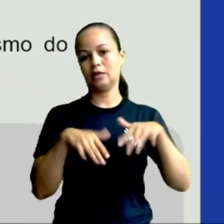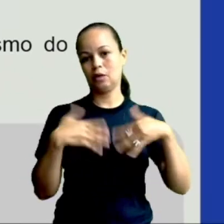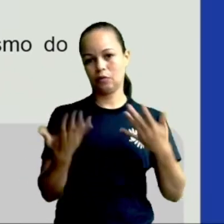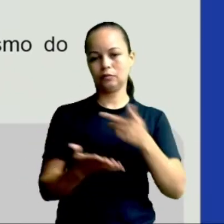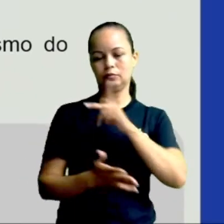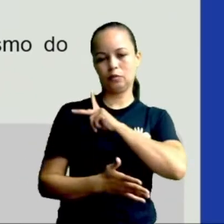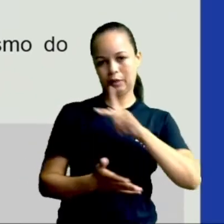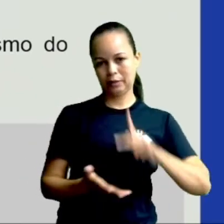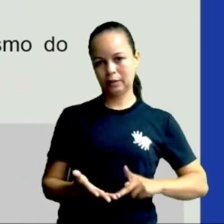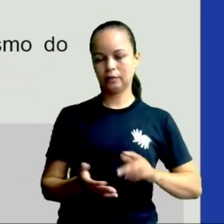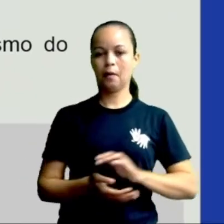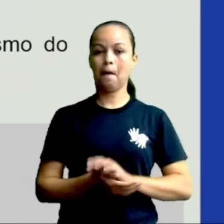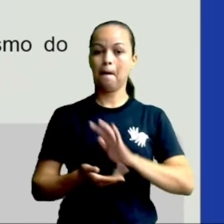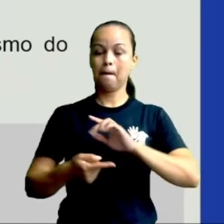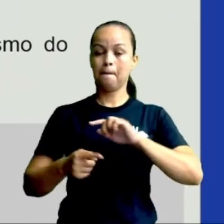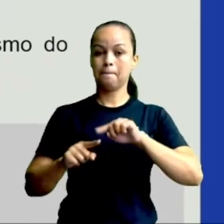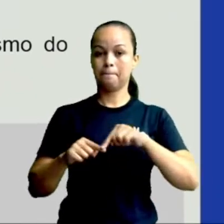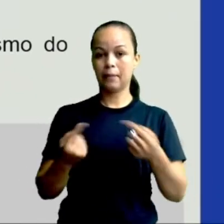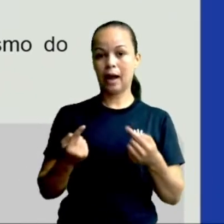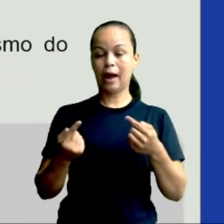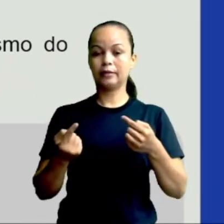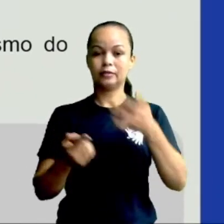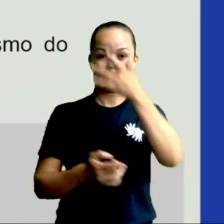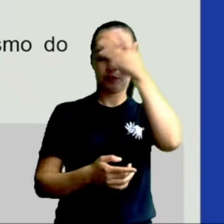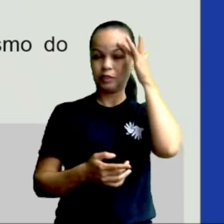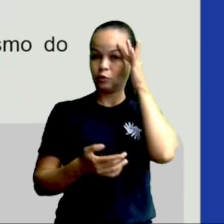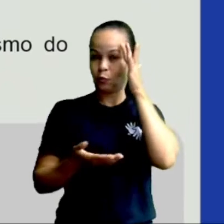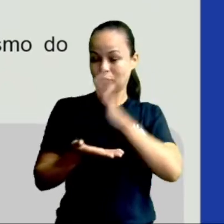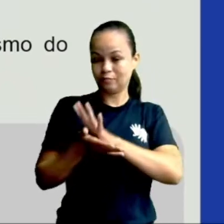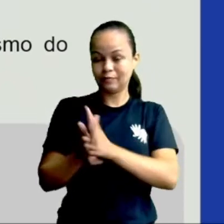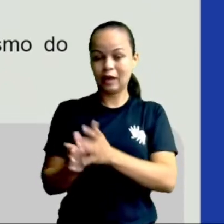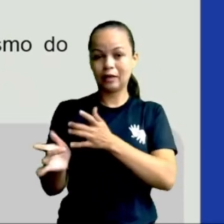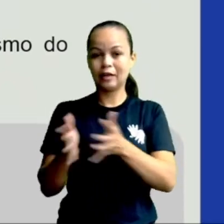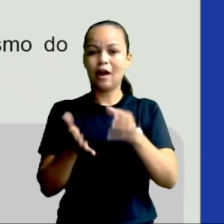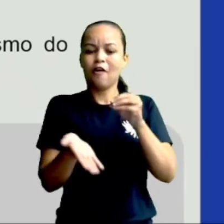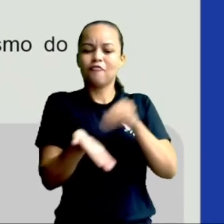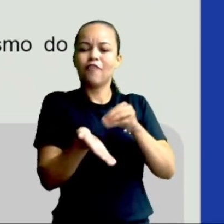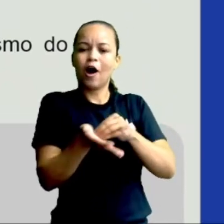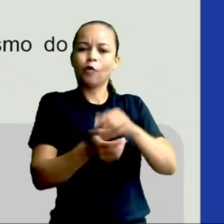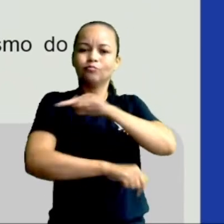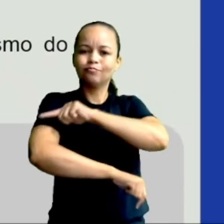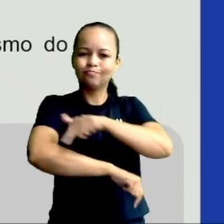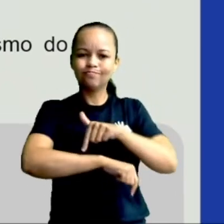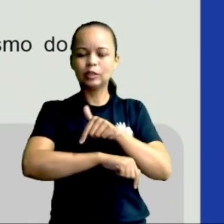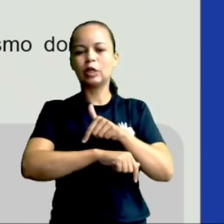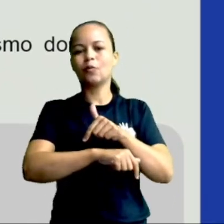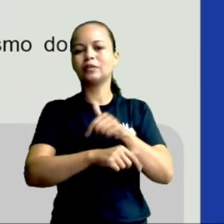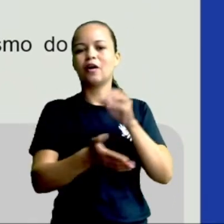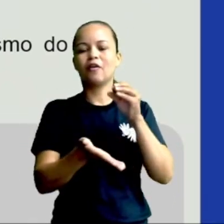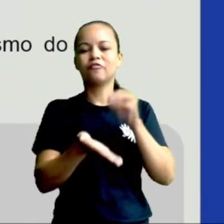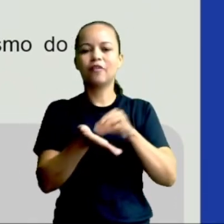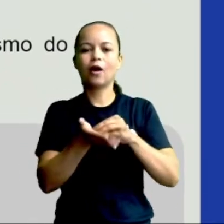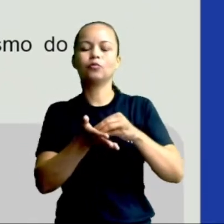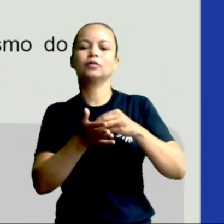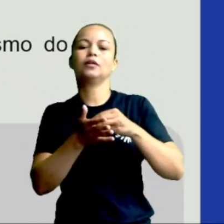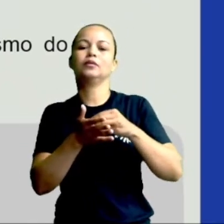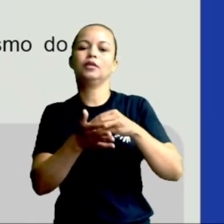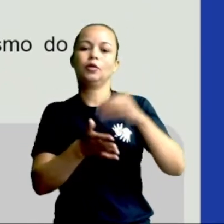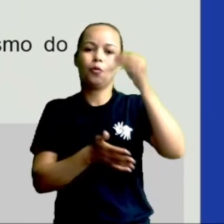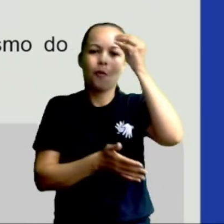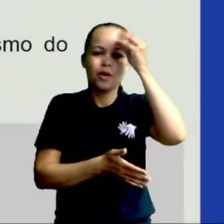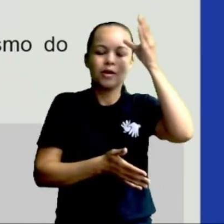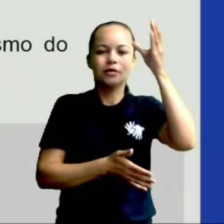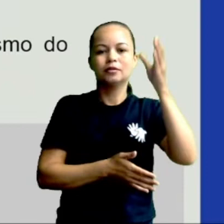presidente, mas a ignorância das pessoas, historicamente falando, né, a falta de educação, a falta de conhecimento dos